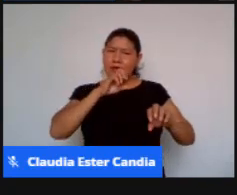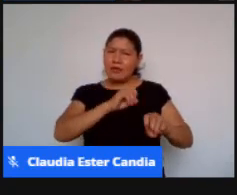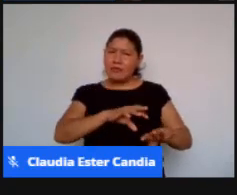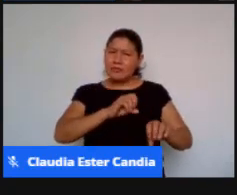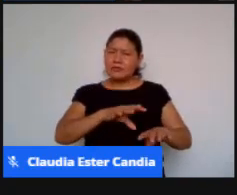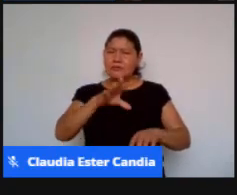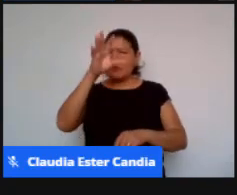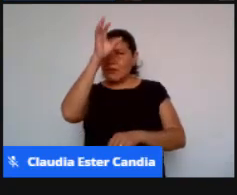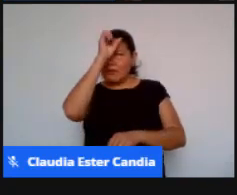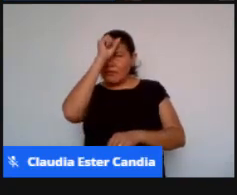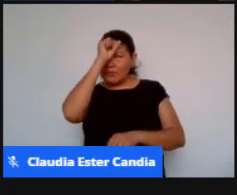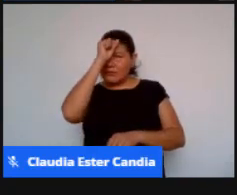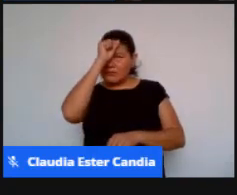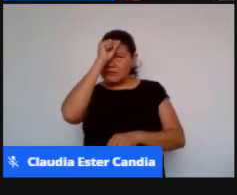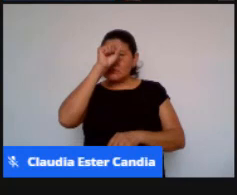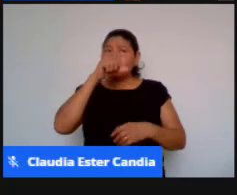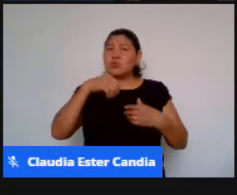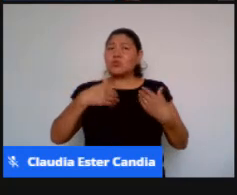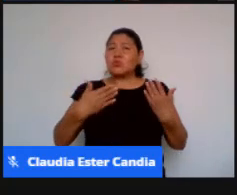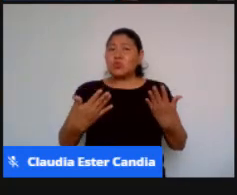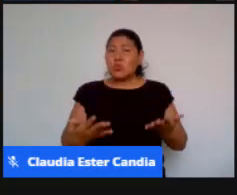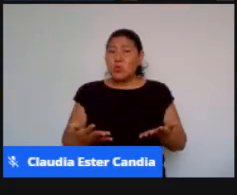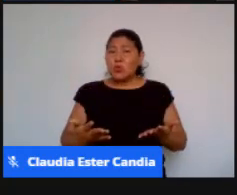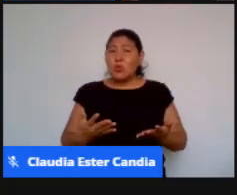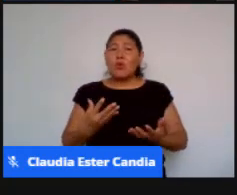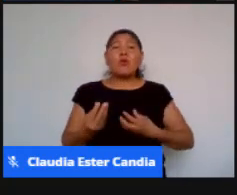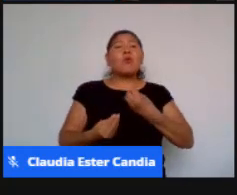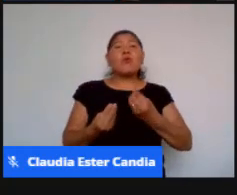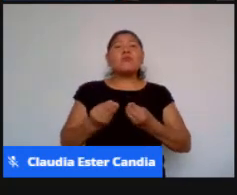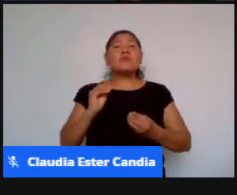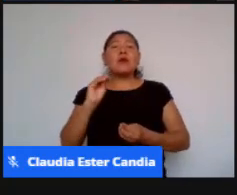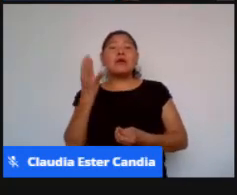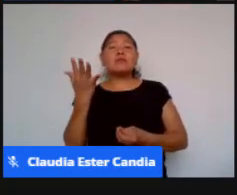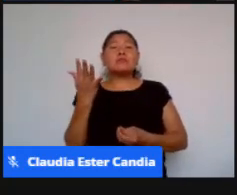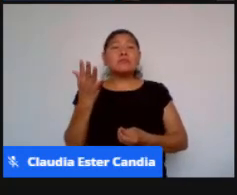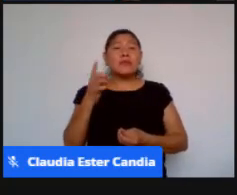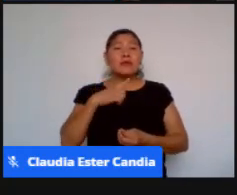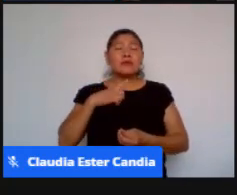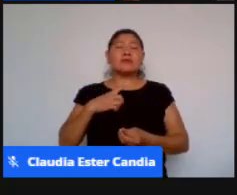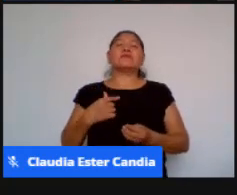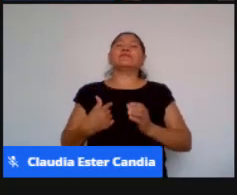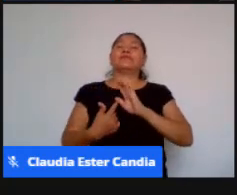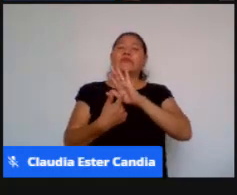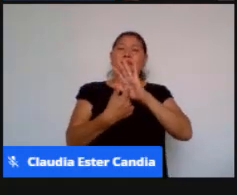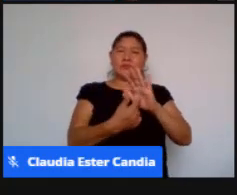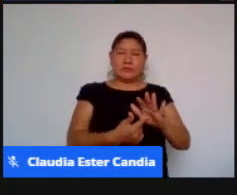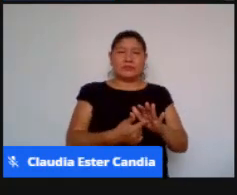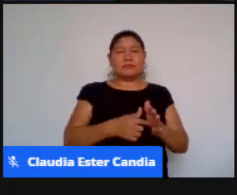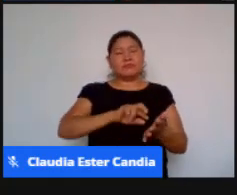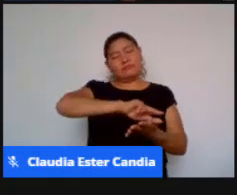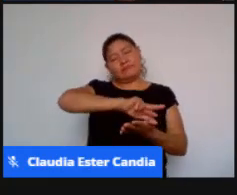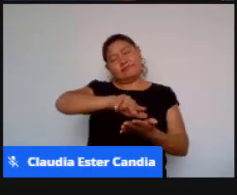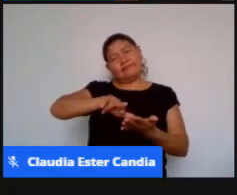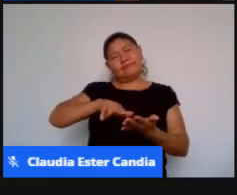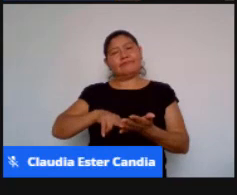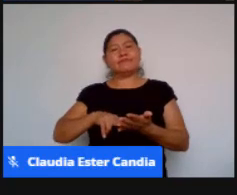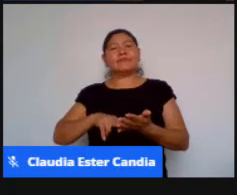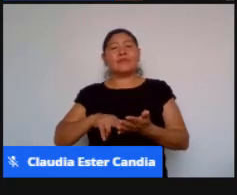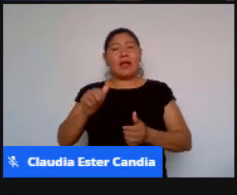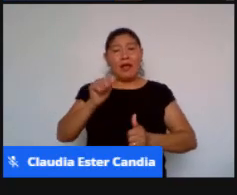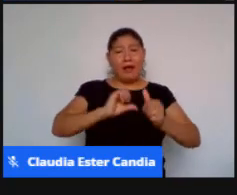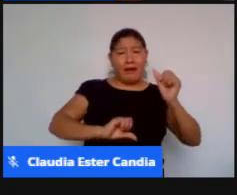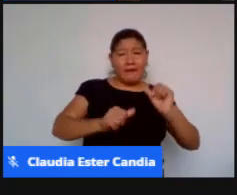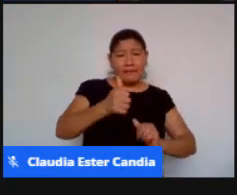avalio? Então, lá vem falando um pouquinho sobre a avaliação diagnóstica, formativa e a somativa. Então, o nosso